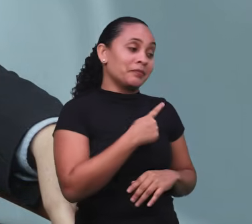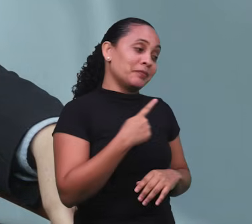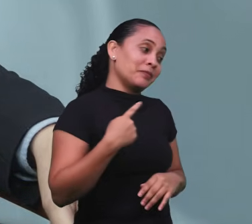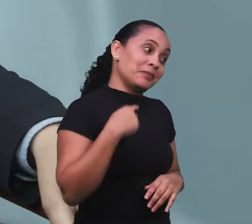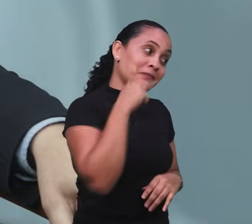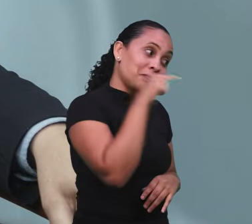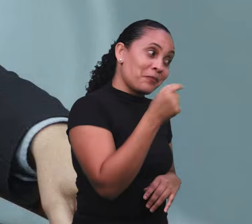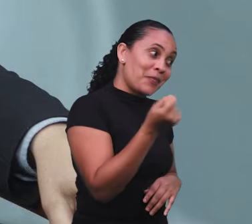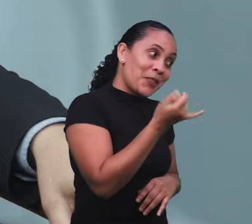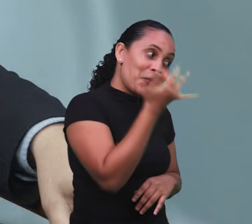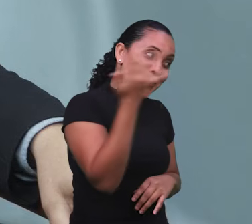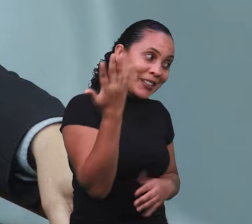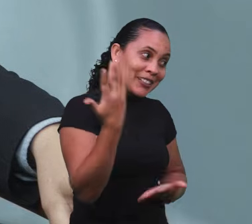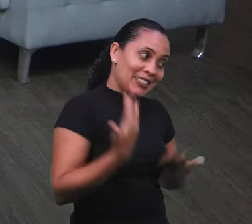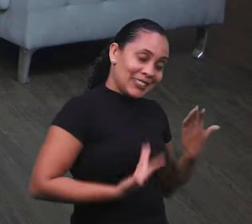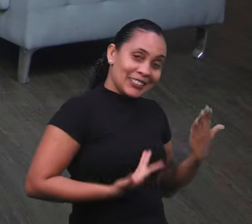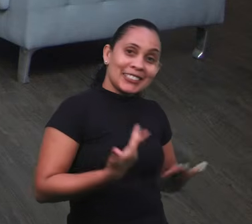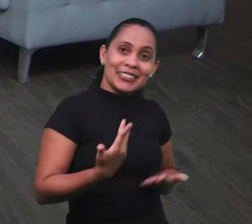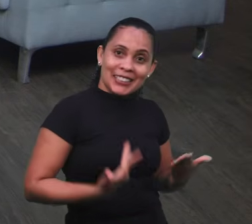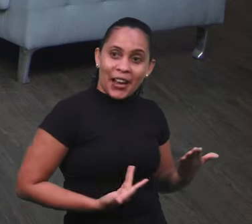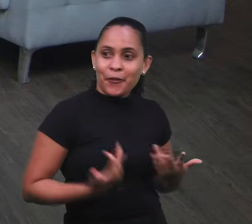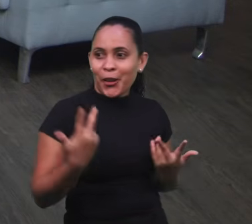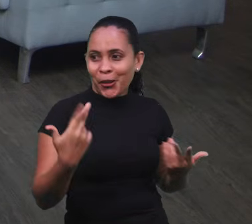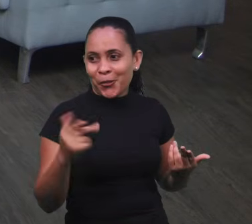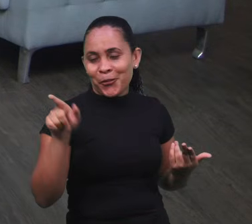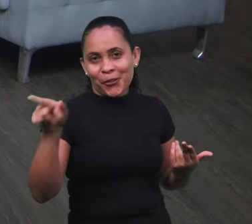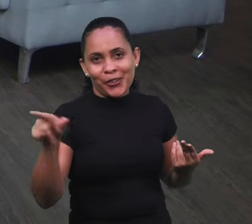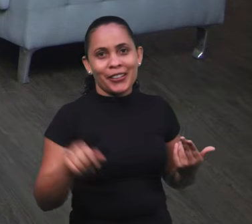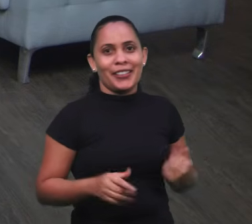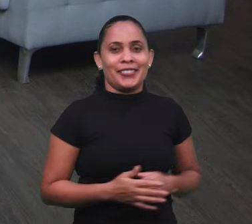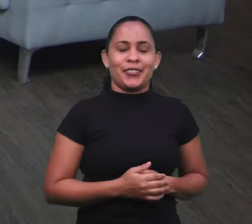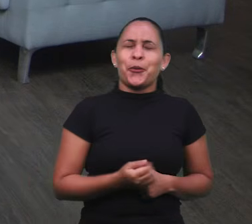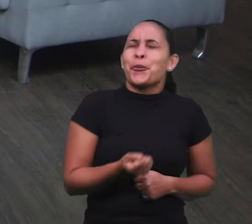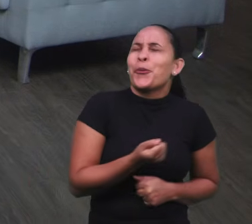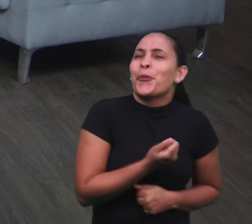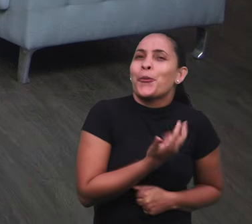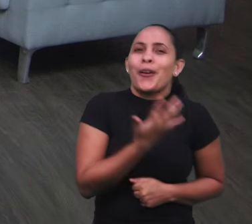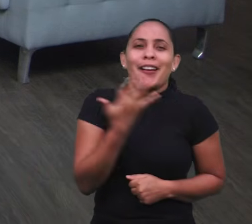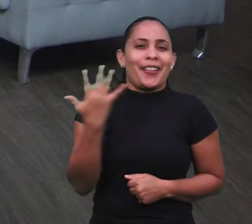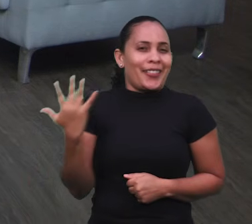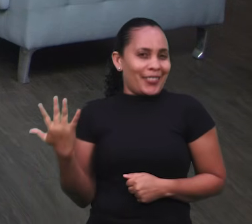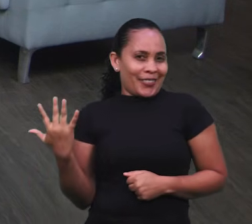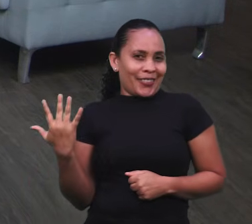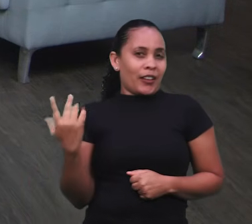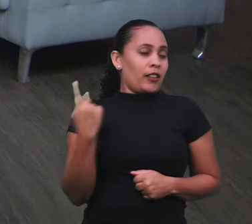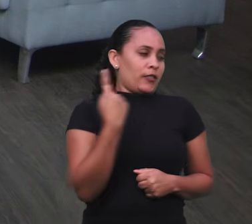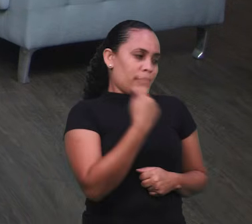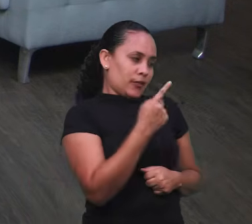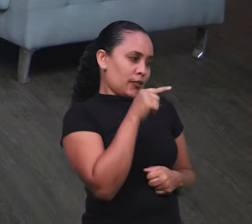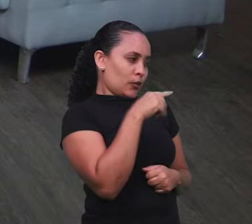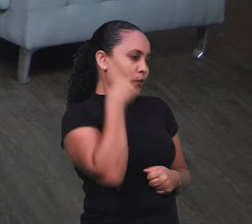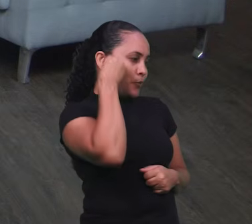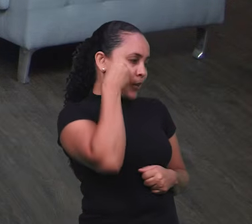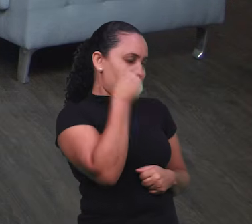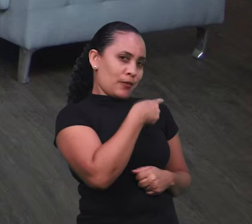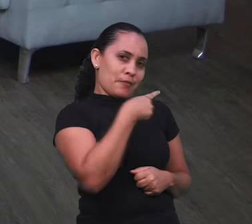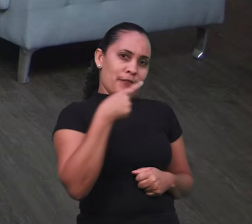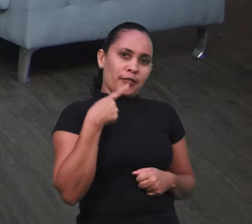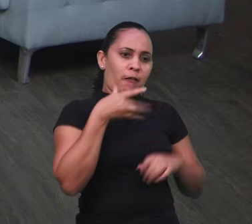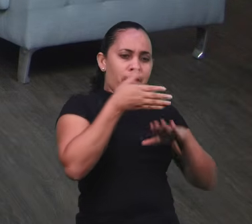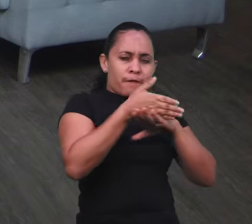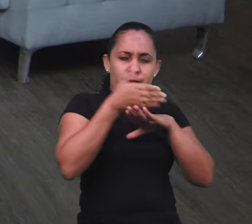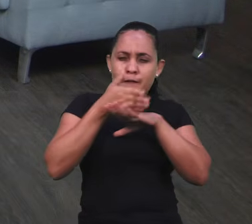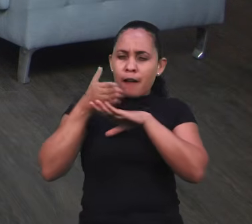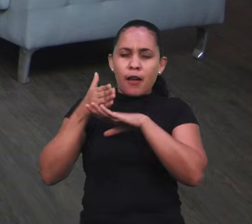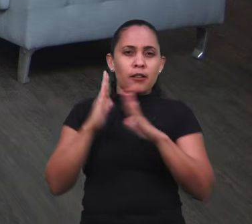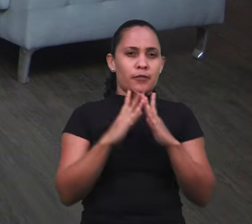bem. Pastor Ronieli, quantas irmãs Leida nós temos na obra? Certamente, na sua passagem em